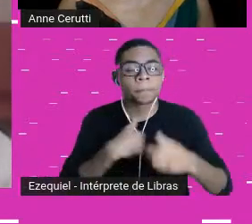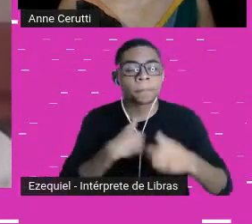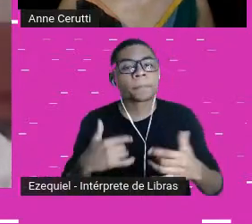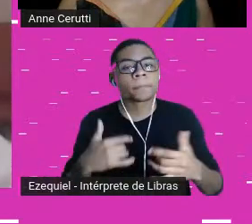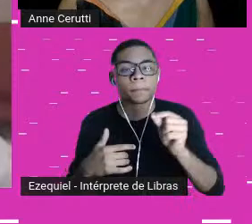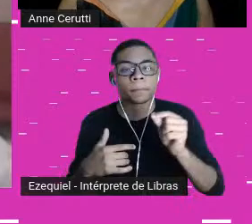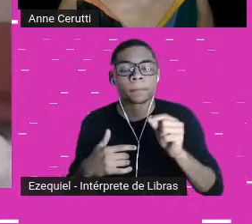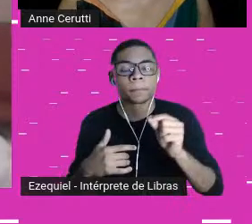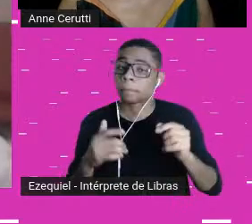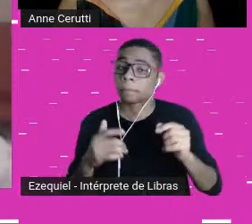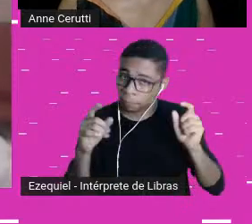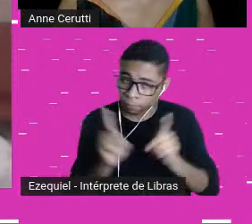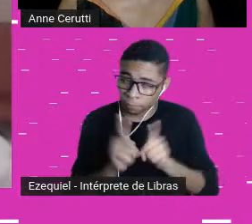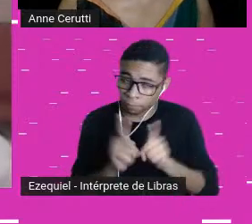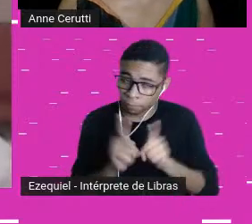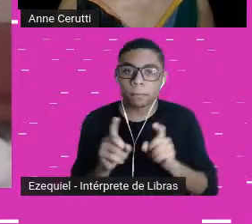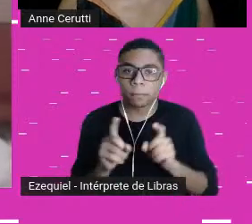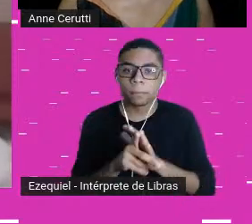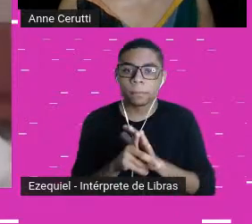eram